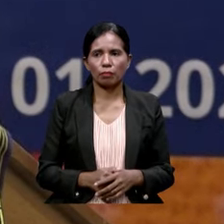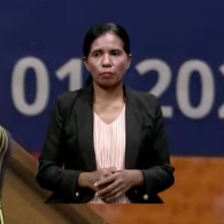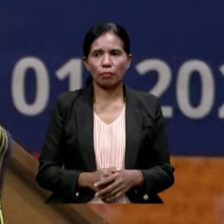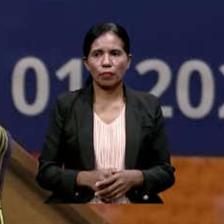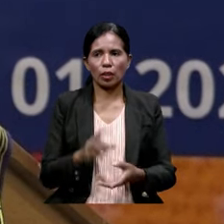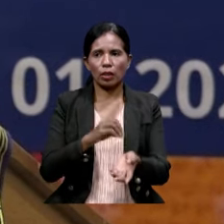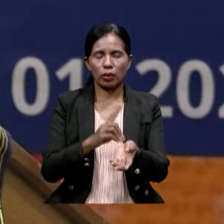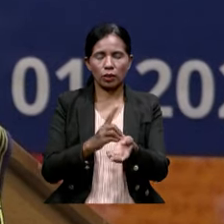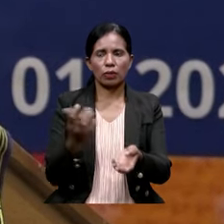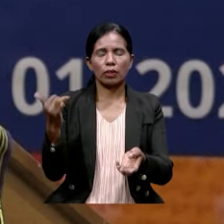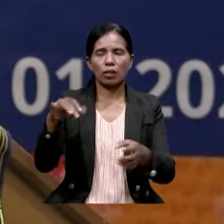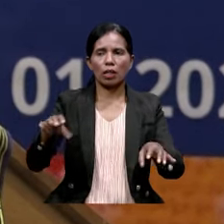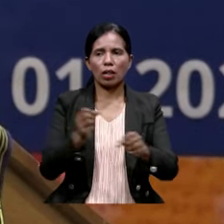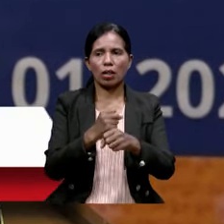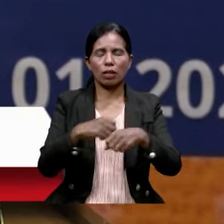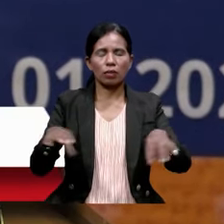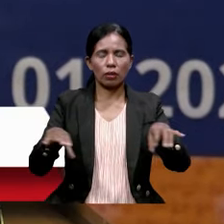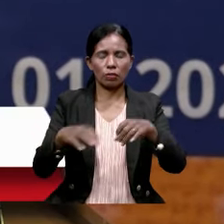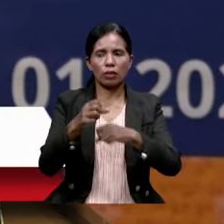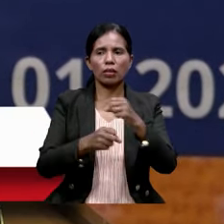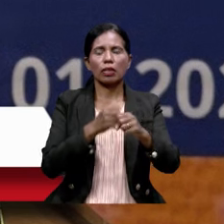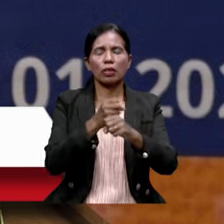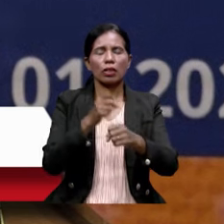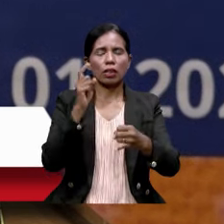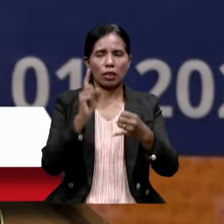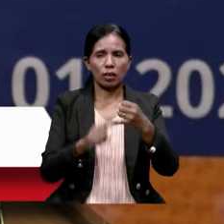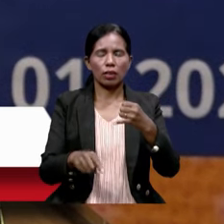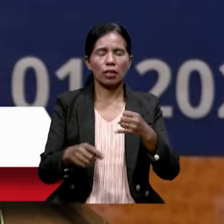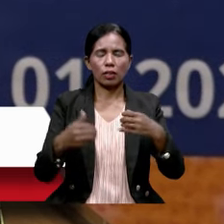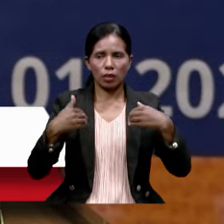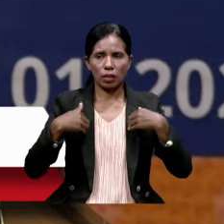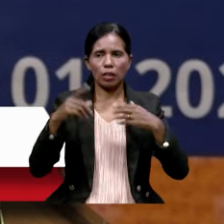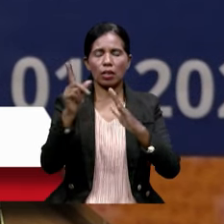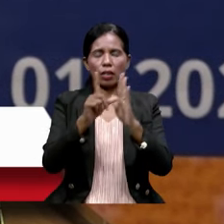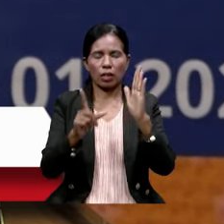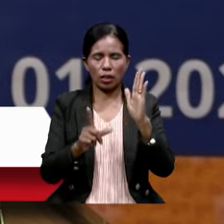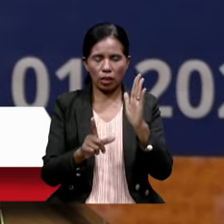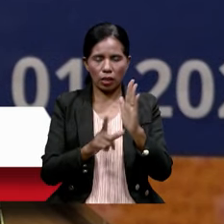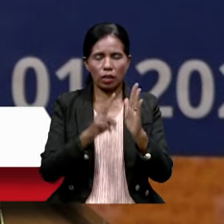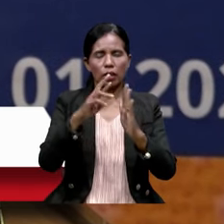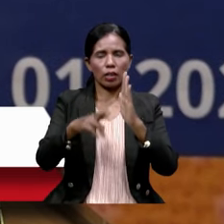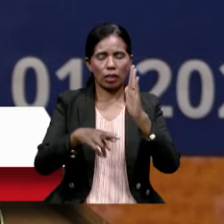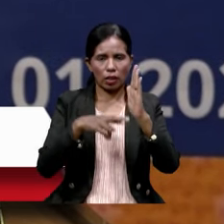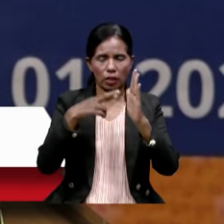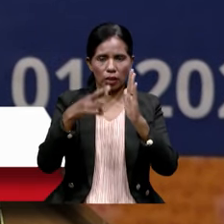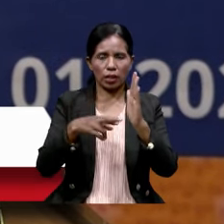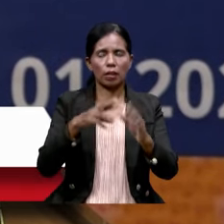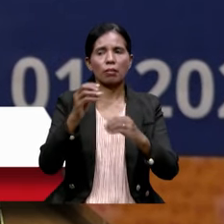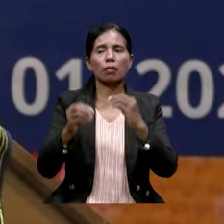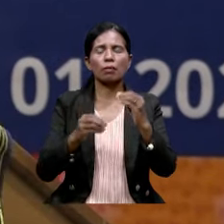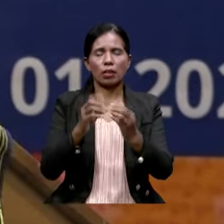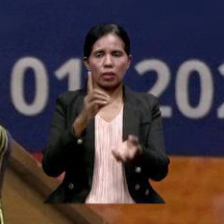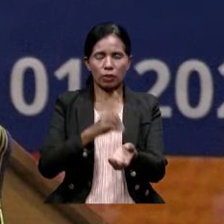Médicos ia halo esforço e retina em curso de igual a tu ramos na lei da ordem dos médicos, porém não estabelece a ordem dos médicos, mas